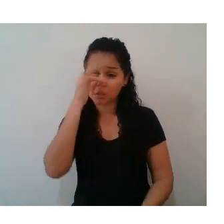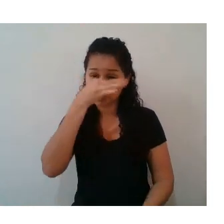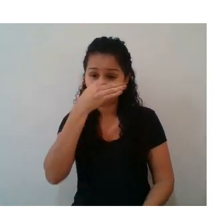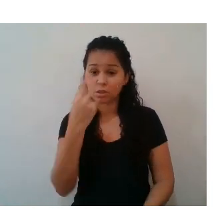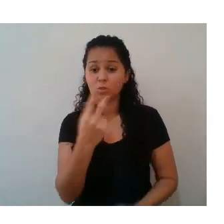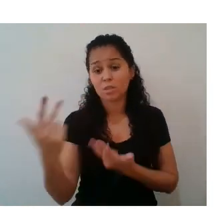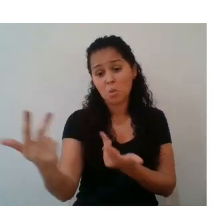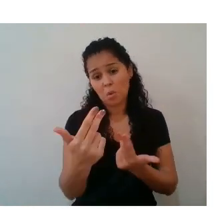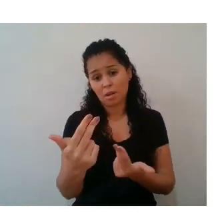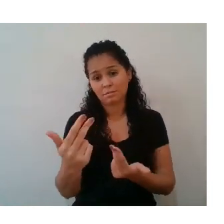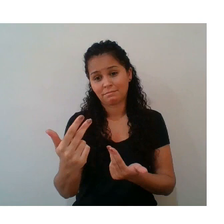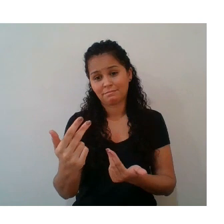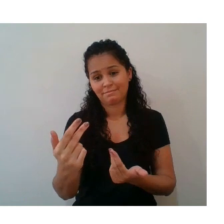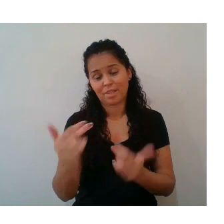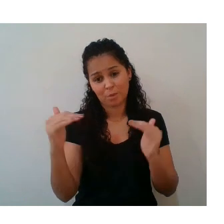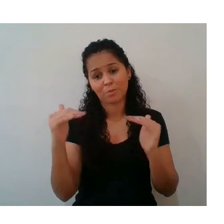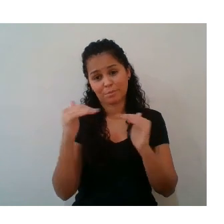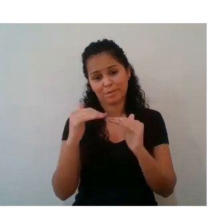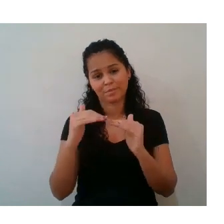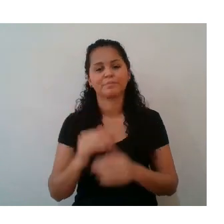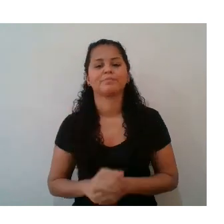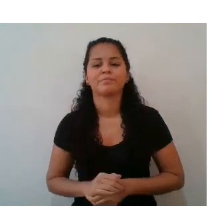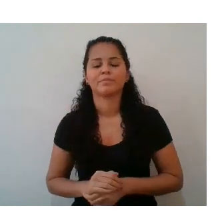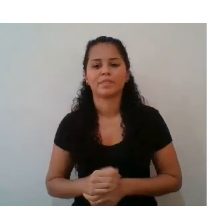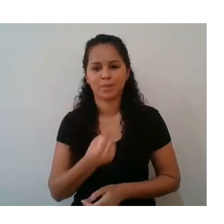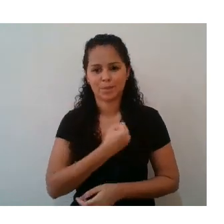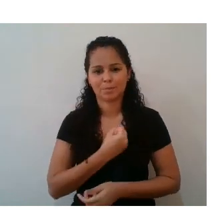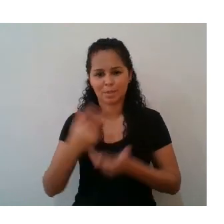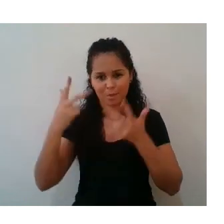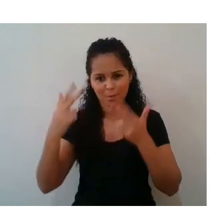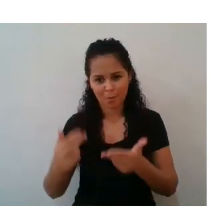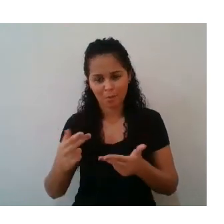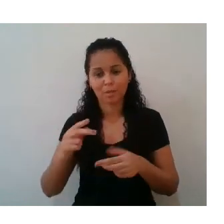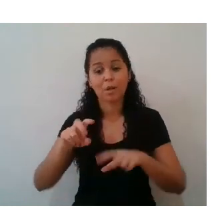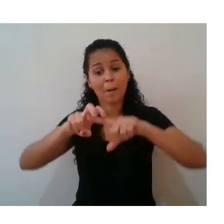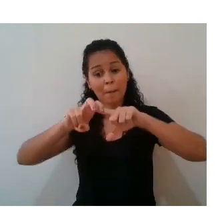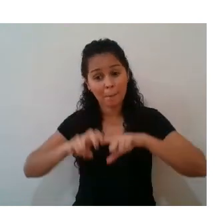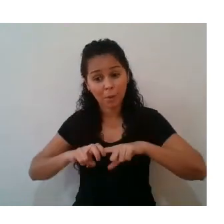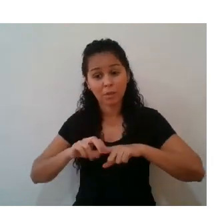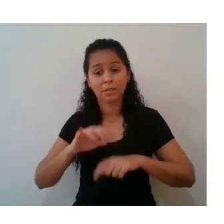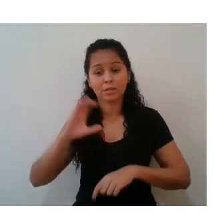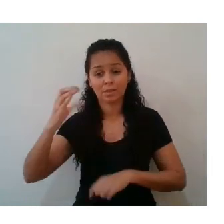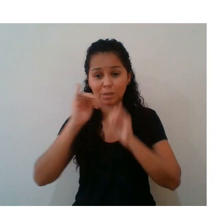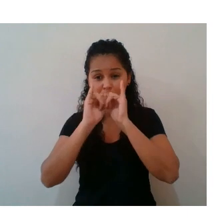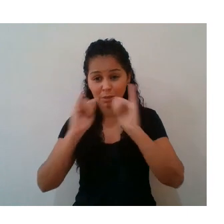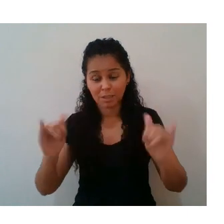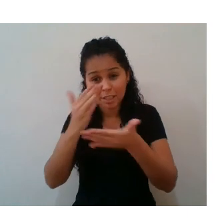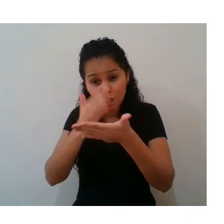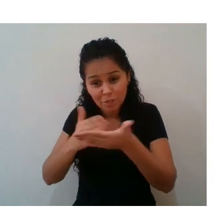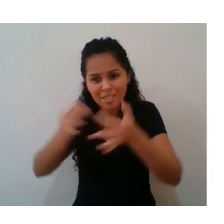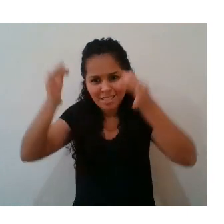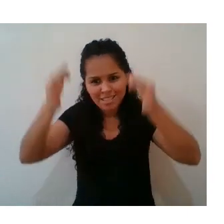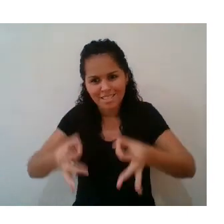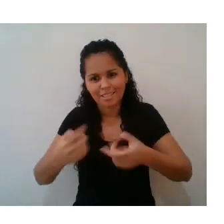resistências idênticas, concorda? Os mesmos valores. Então, obviamente, a nossa corrente vai se dividir irmãmente. Isso não acontece quando